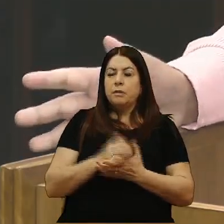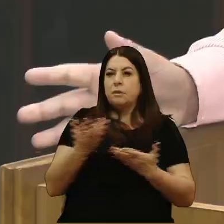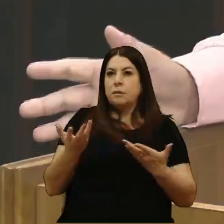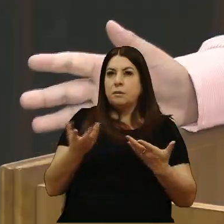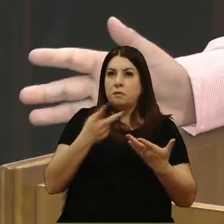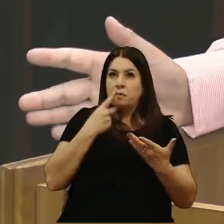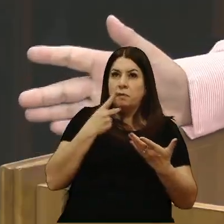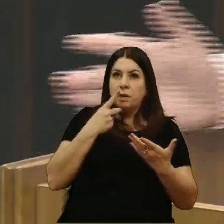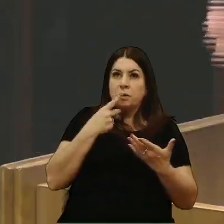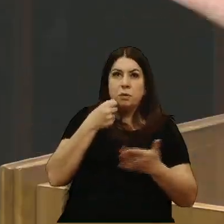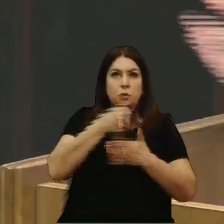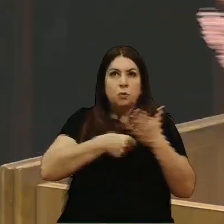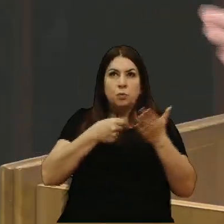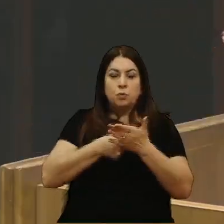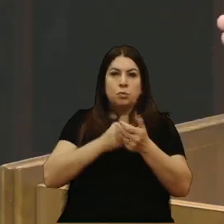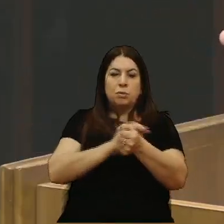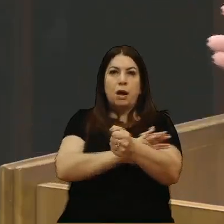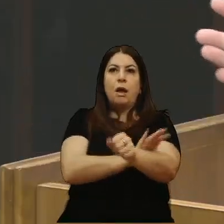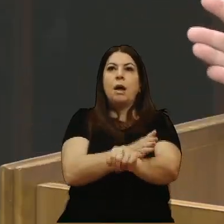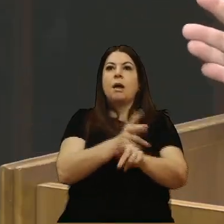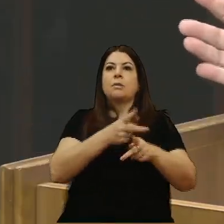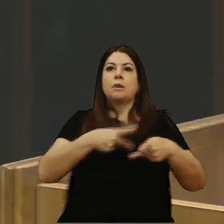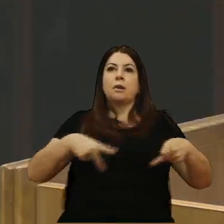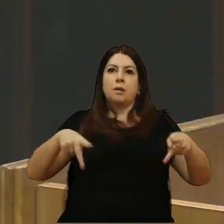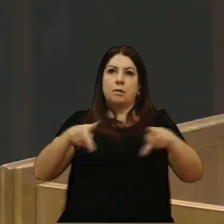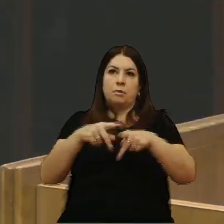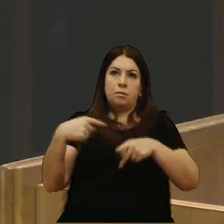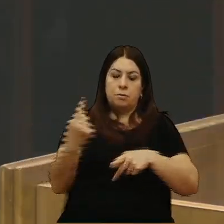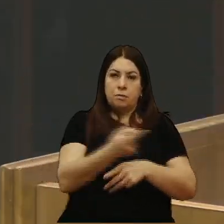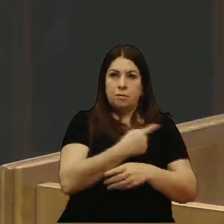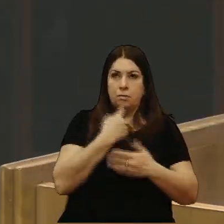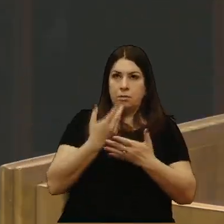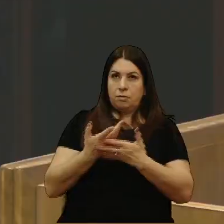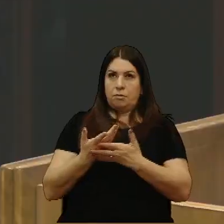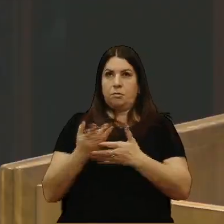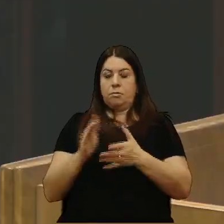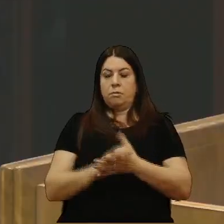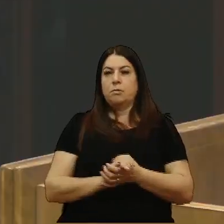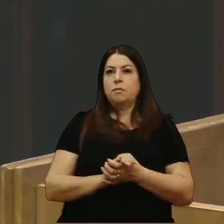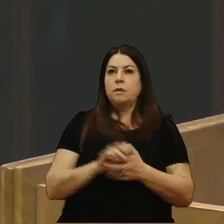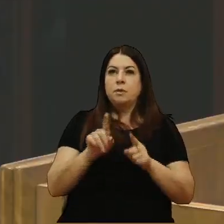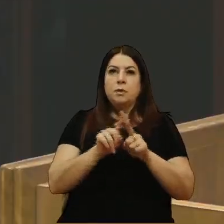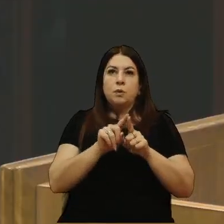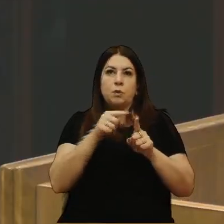diz e luta contra o racismo, porque todos nós devemos lutar. Para mim, o problema do racismo,